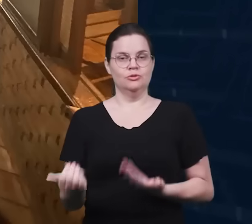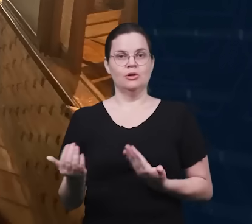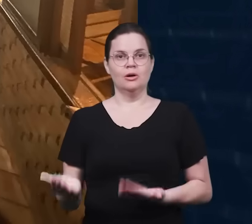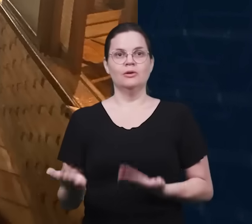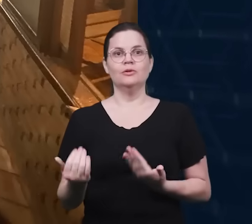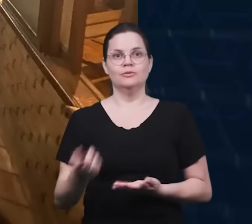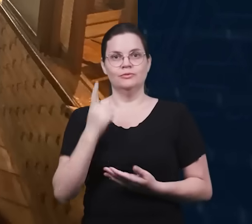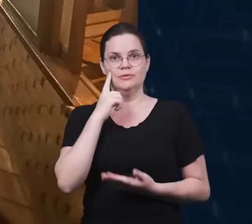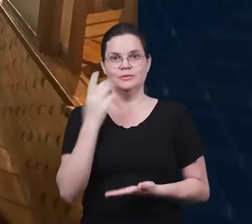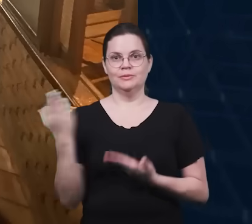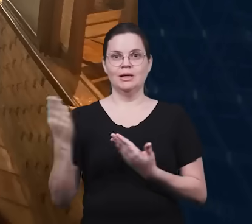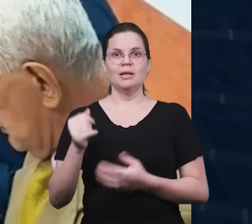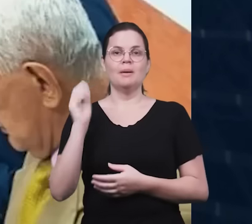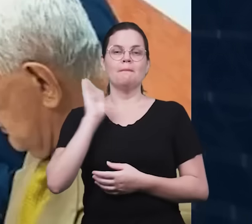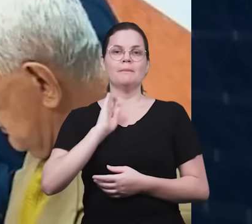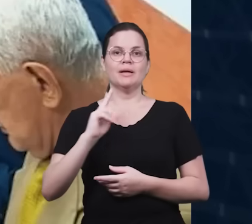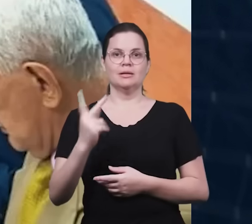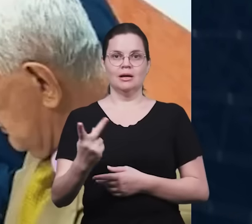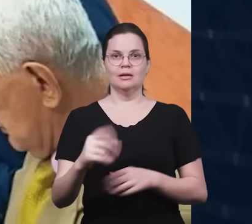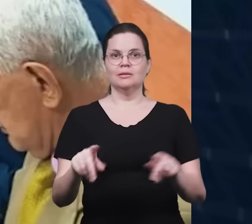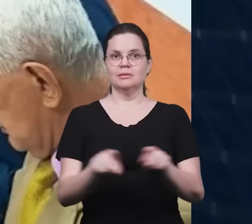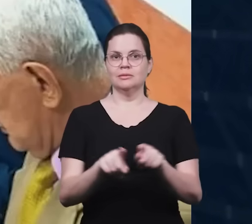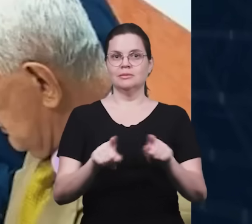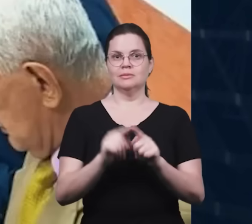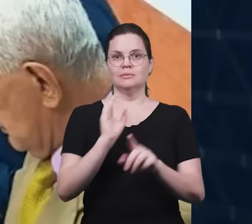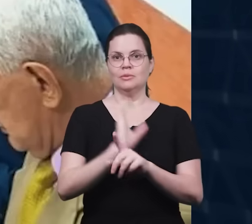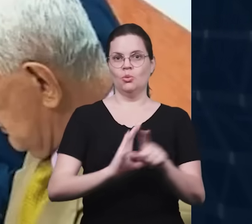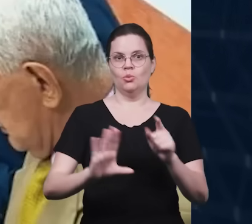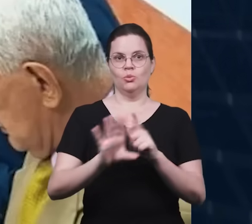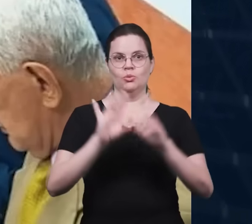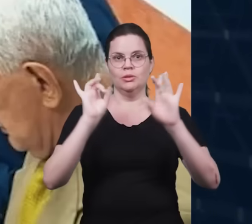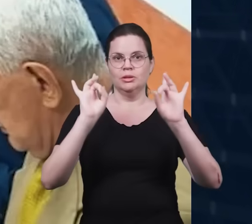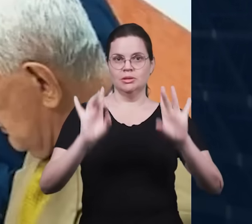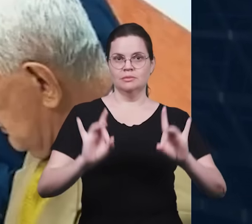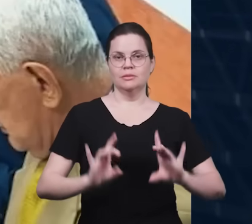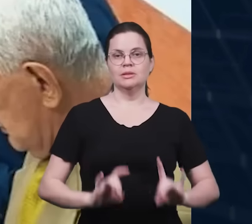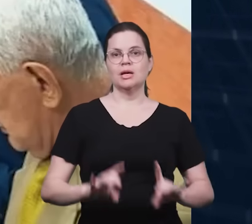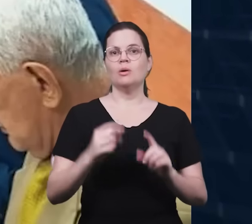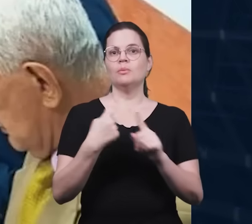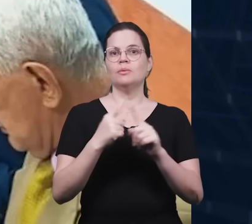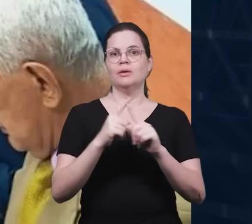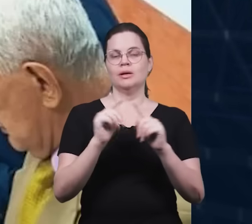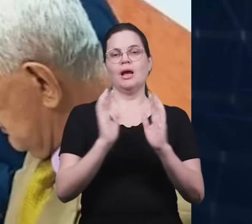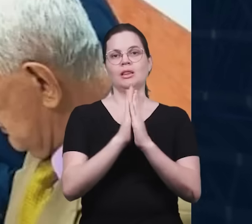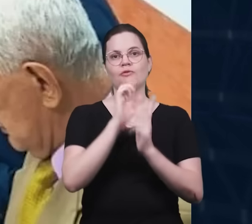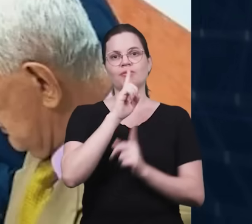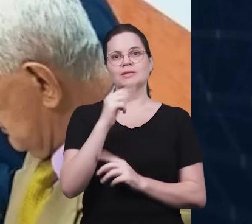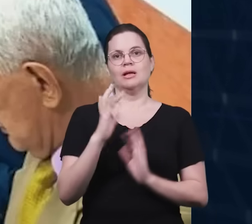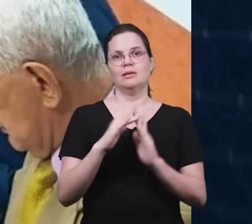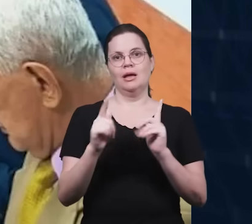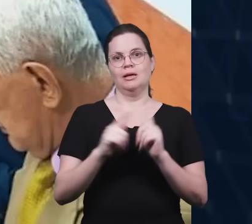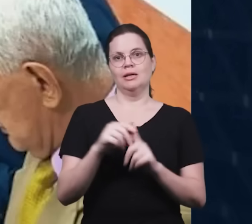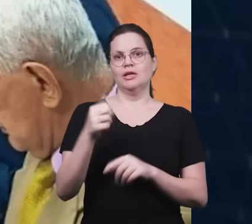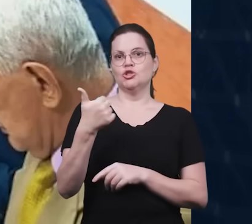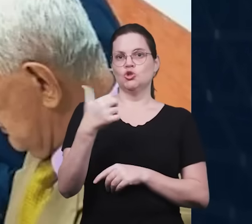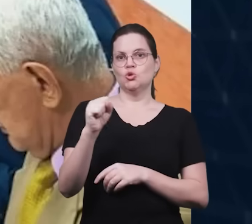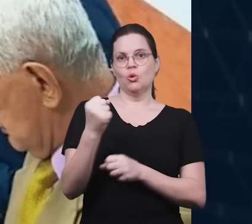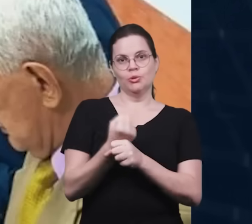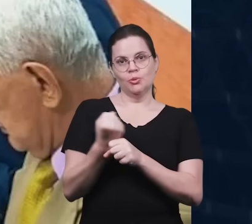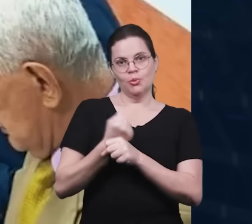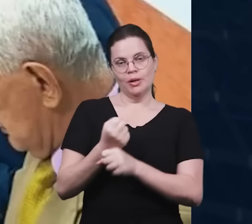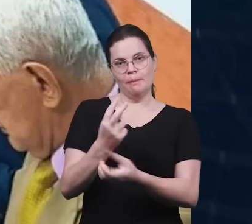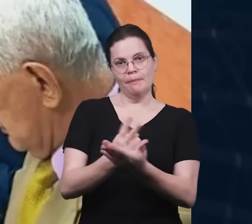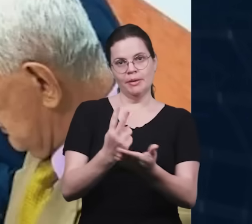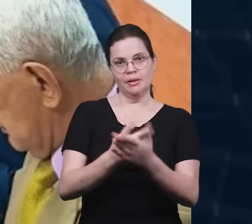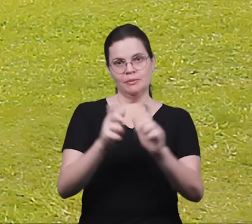da Grande Belo Horizonte. Foto de um culto especial em comemoração aos 18 anos da Igreja Efigênia 2 em